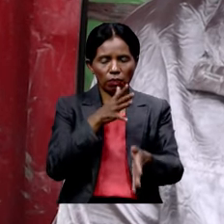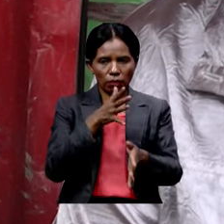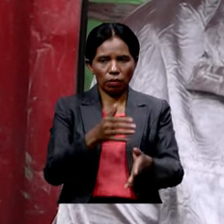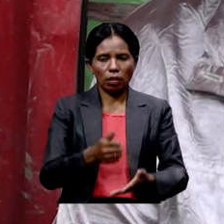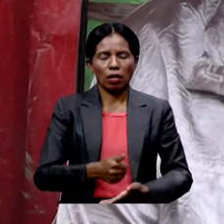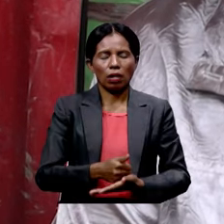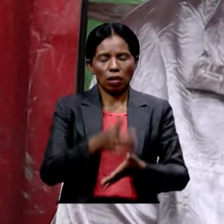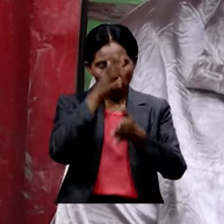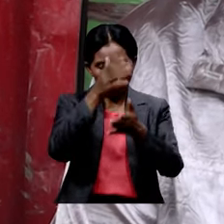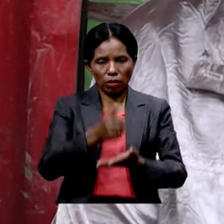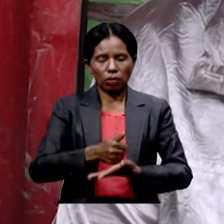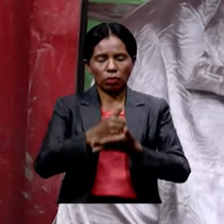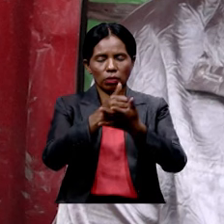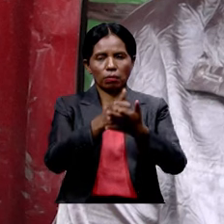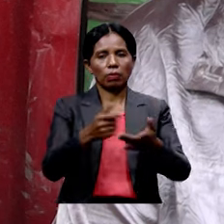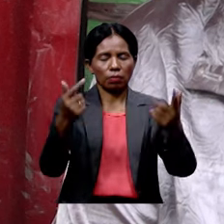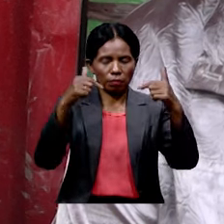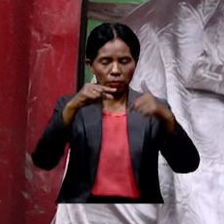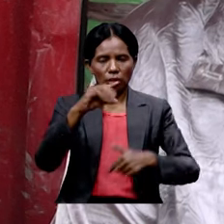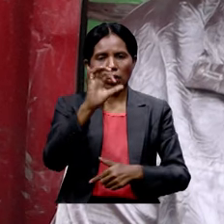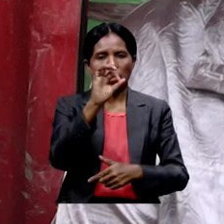asuda mai Florinda ho